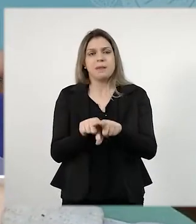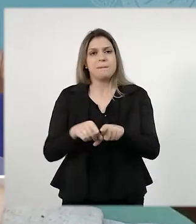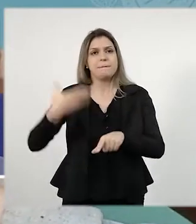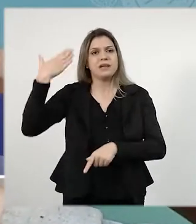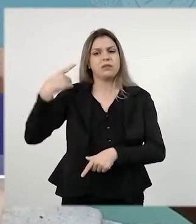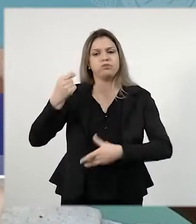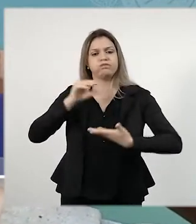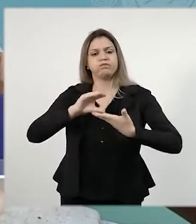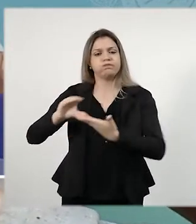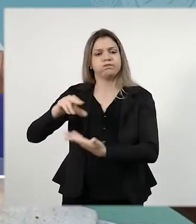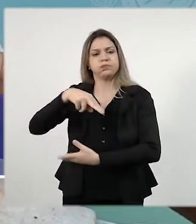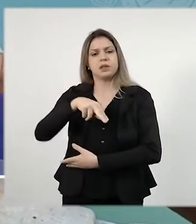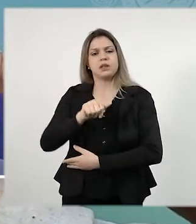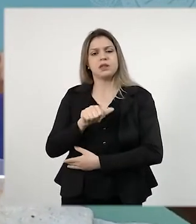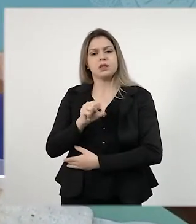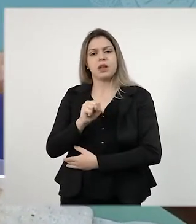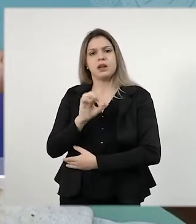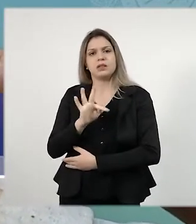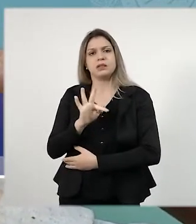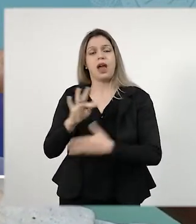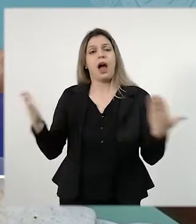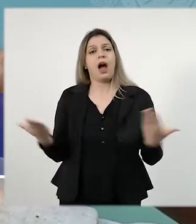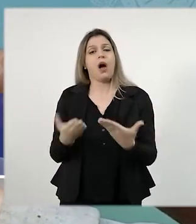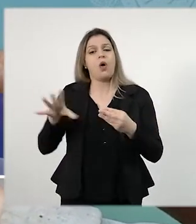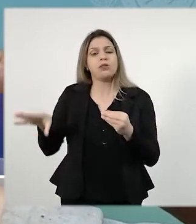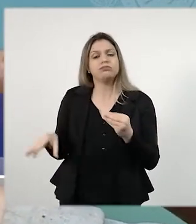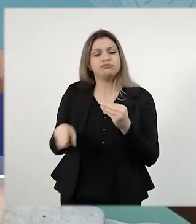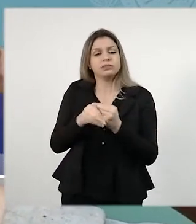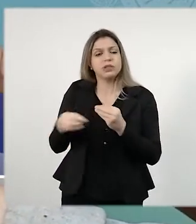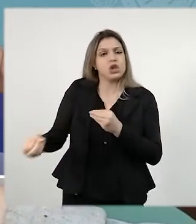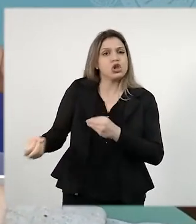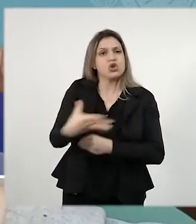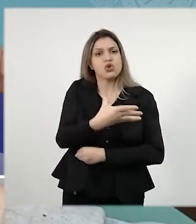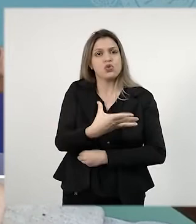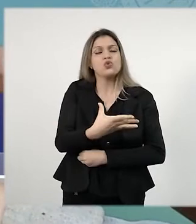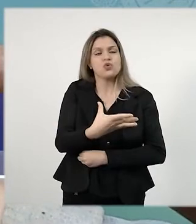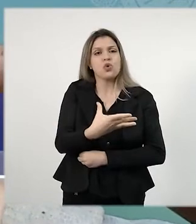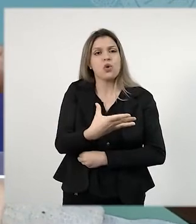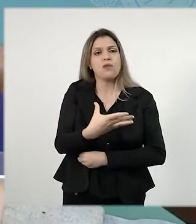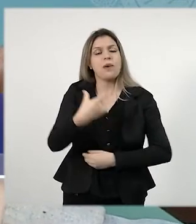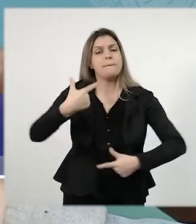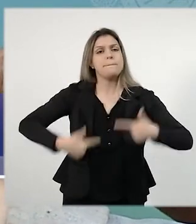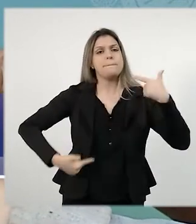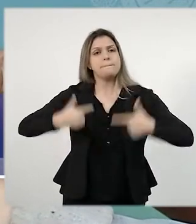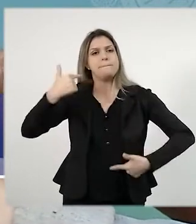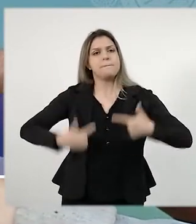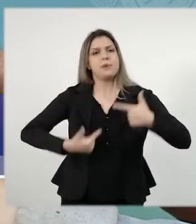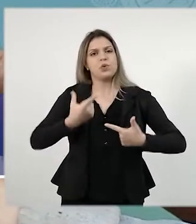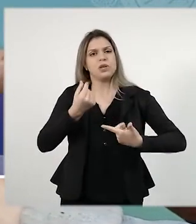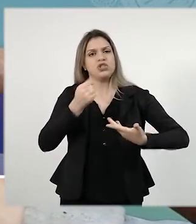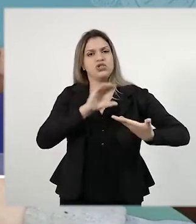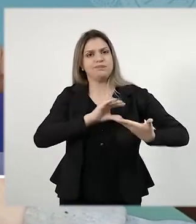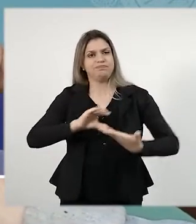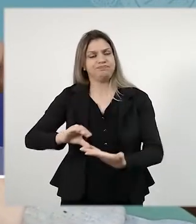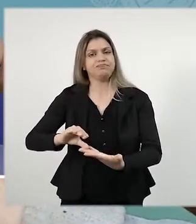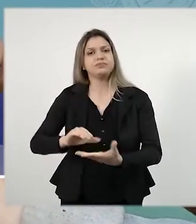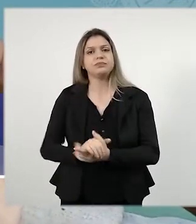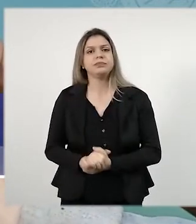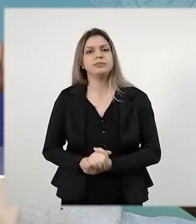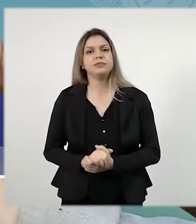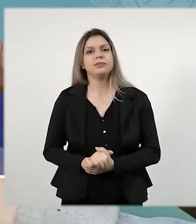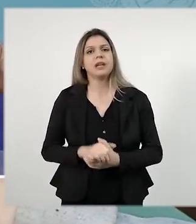recurso que era repassado para o NASF, ele foi incorporado nesse novo financiamento, nessa nova política de financiamento. Então, os valores